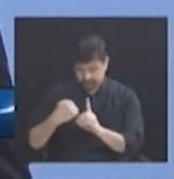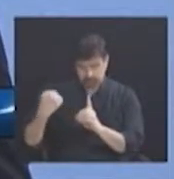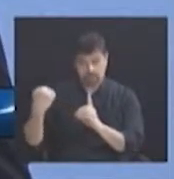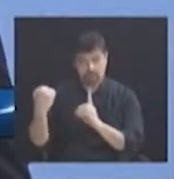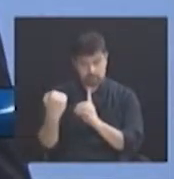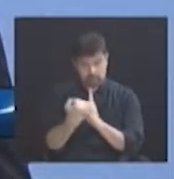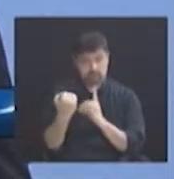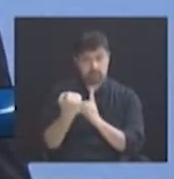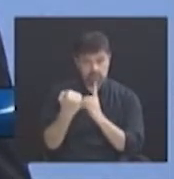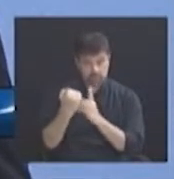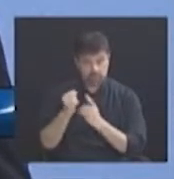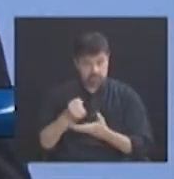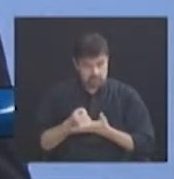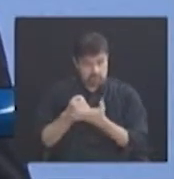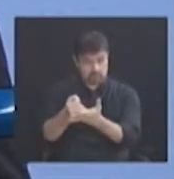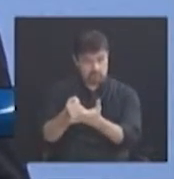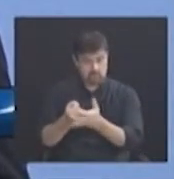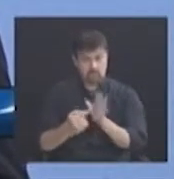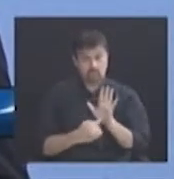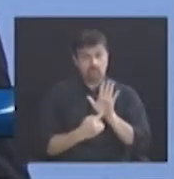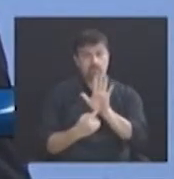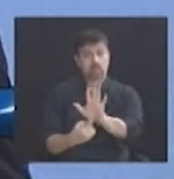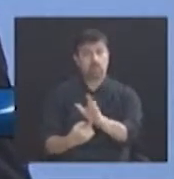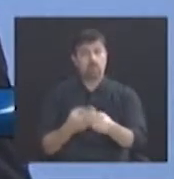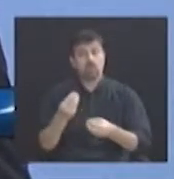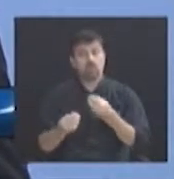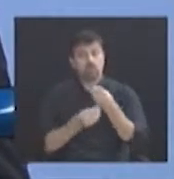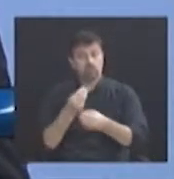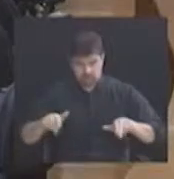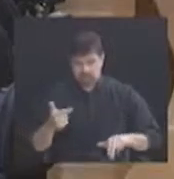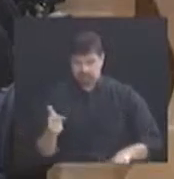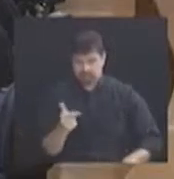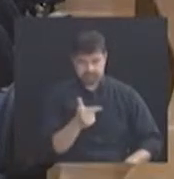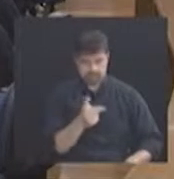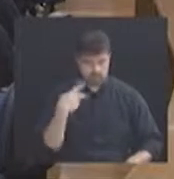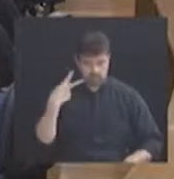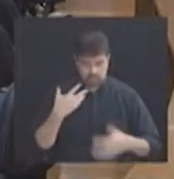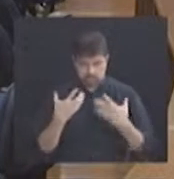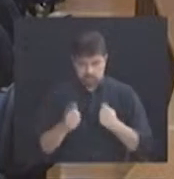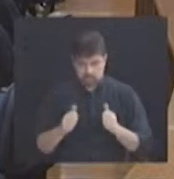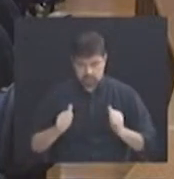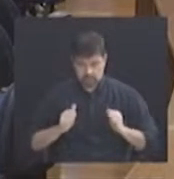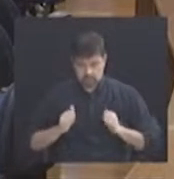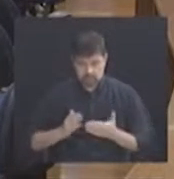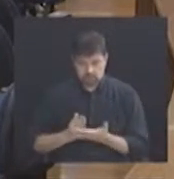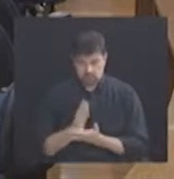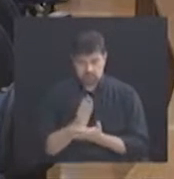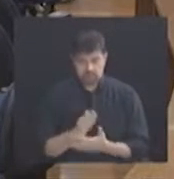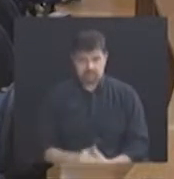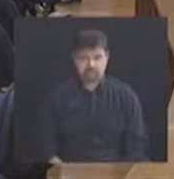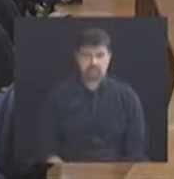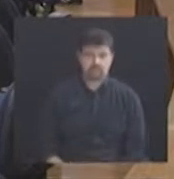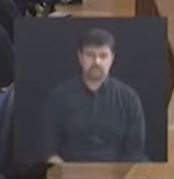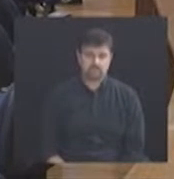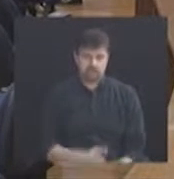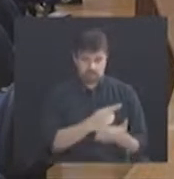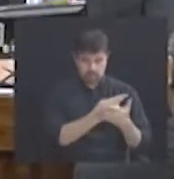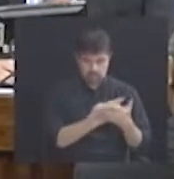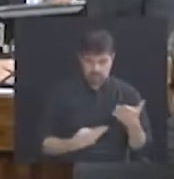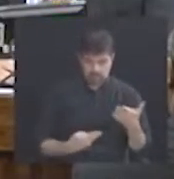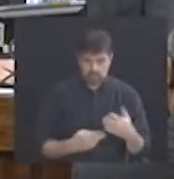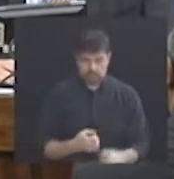e mostrando a segurança ele ainda protocolou requerimentos pedindo aplausos pelas